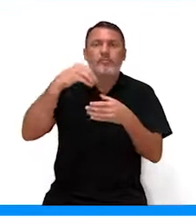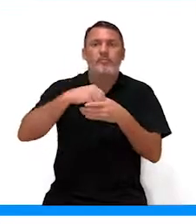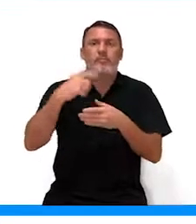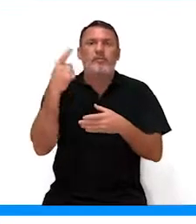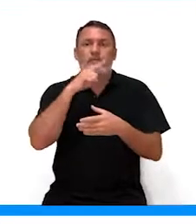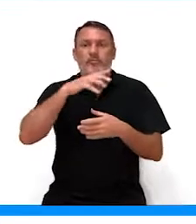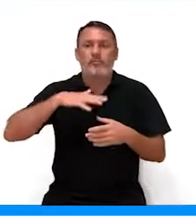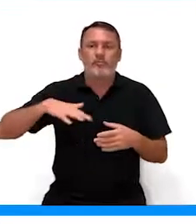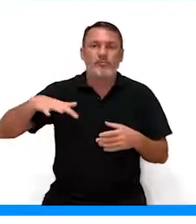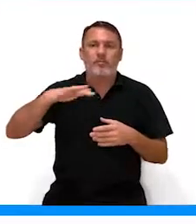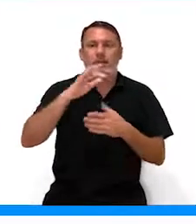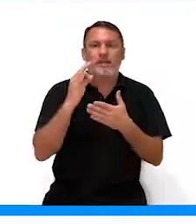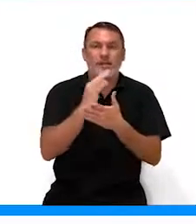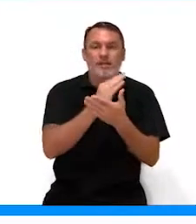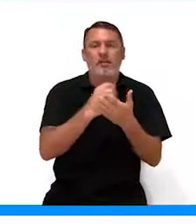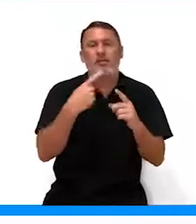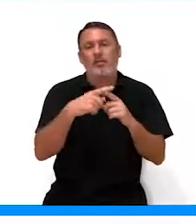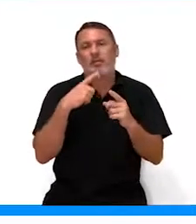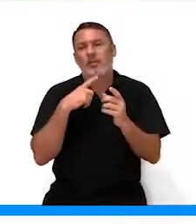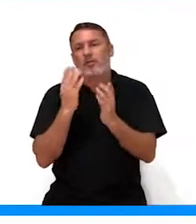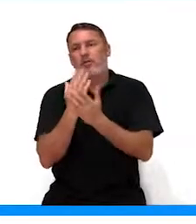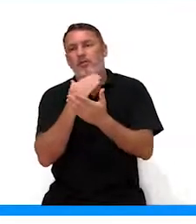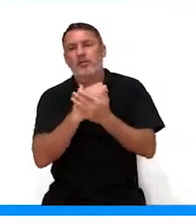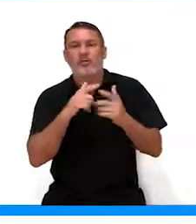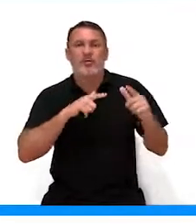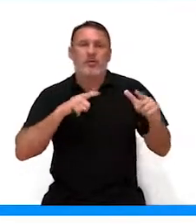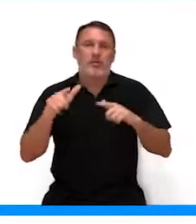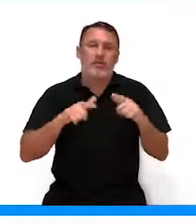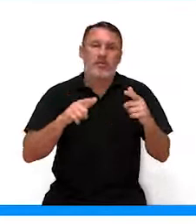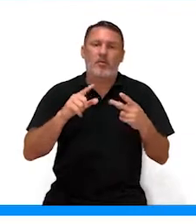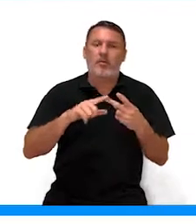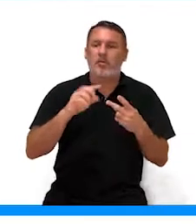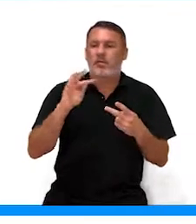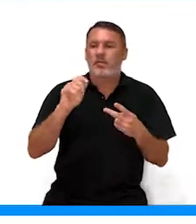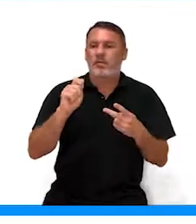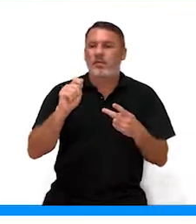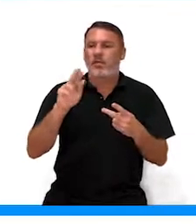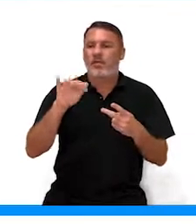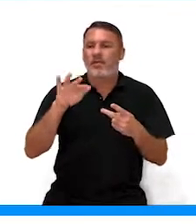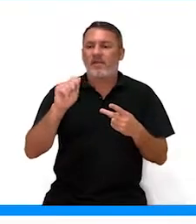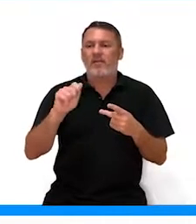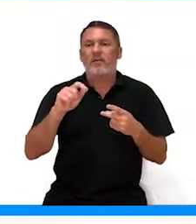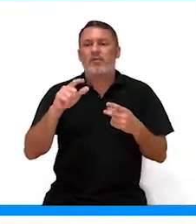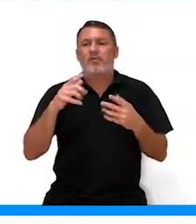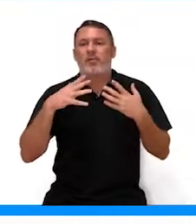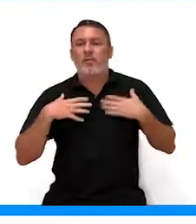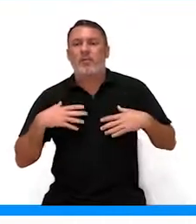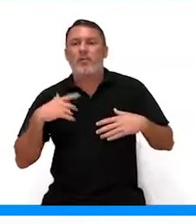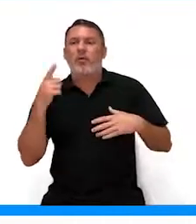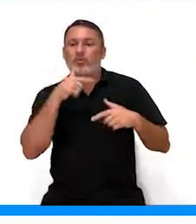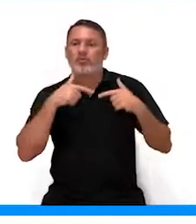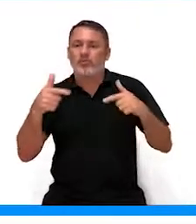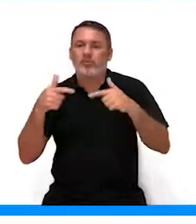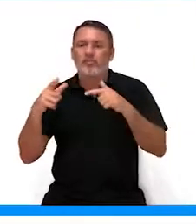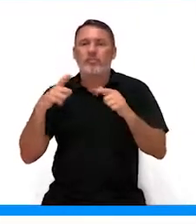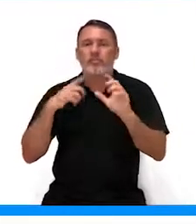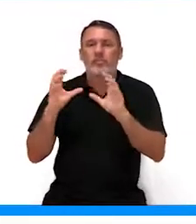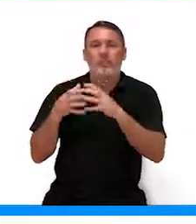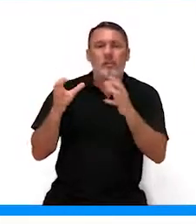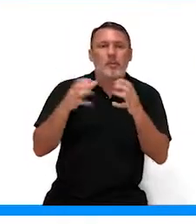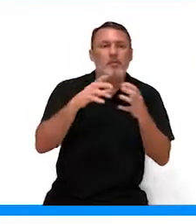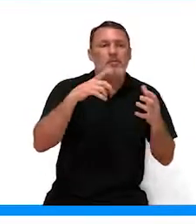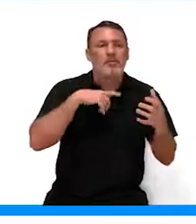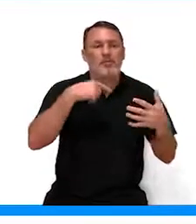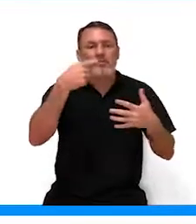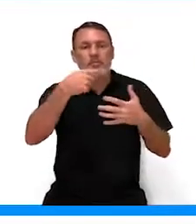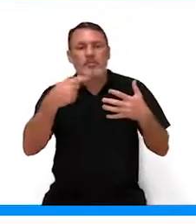aos unicelulares. Isso porque a gente tem divisão de tarefas, o organismo consegue trabalhar de maneira mais eficiente,